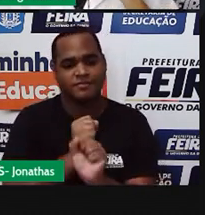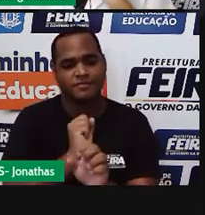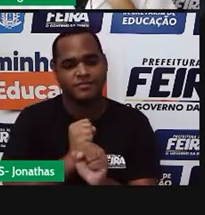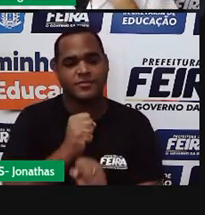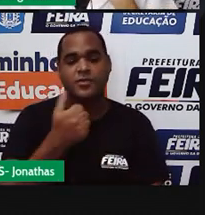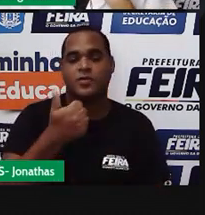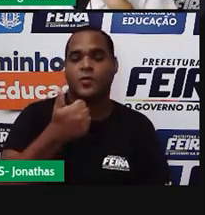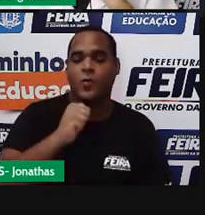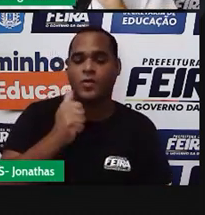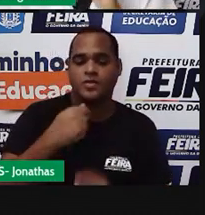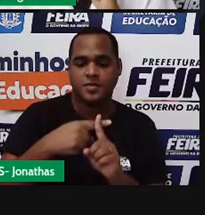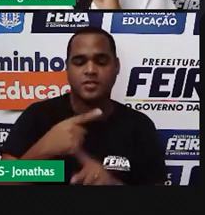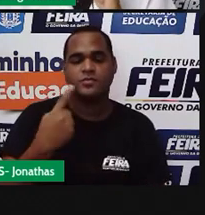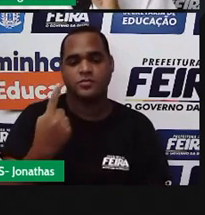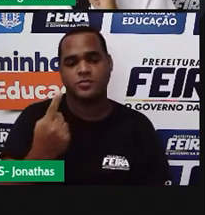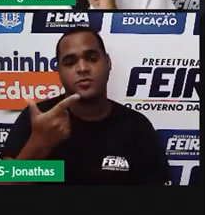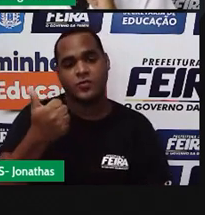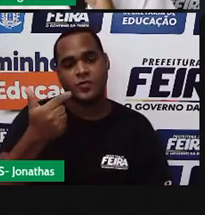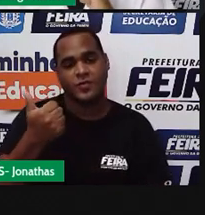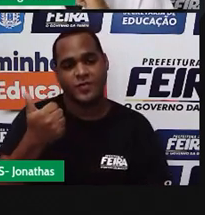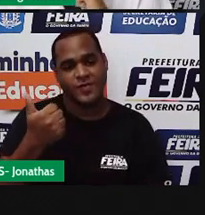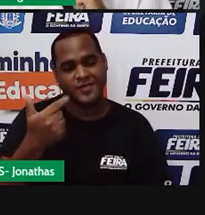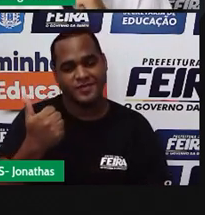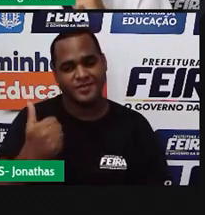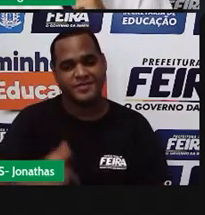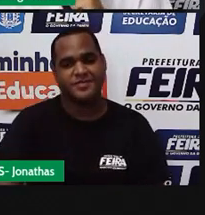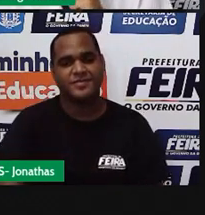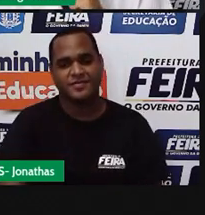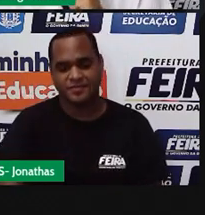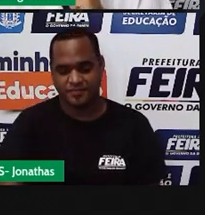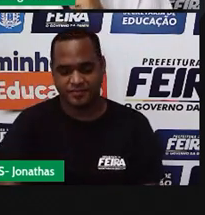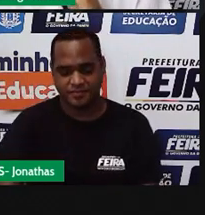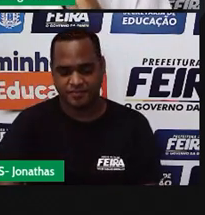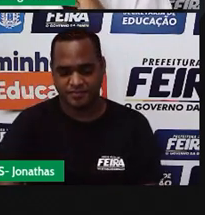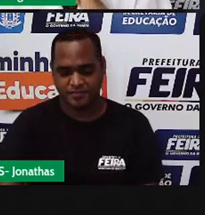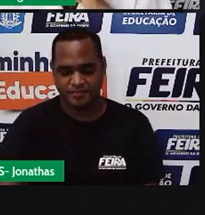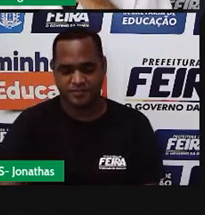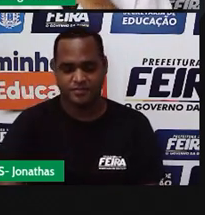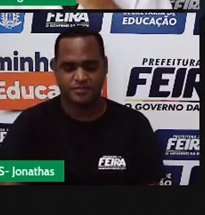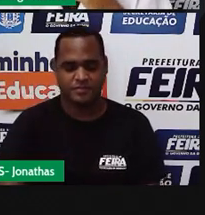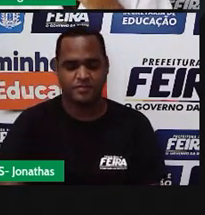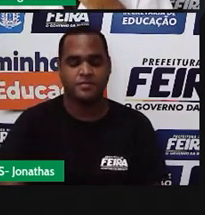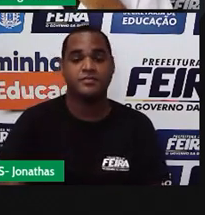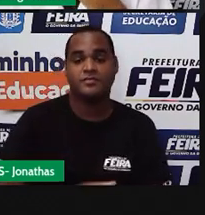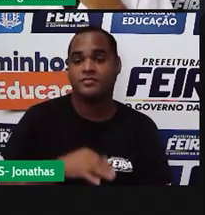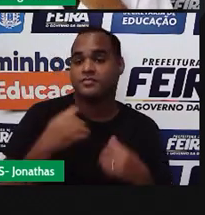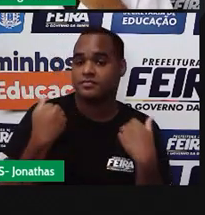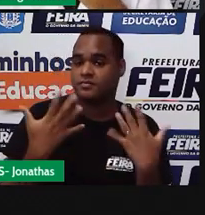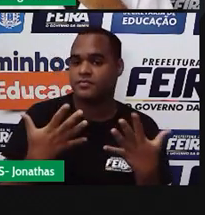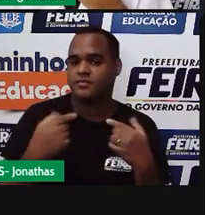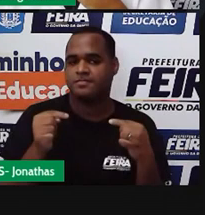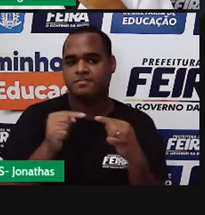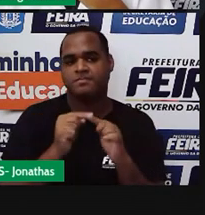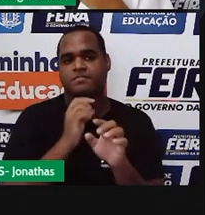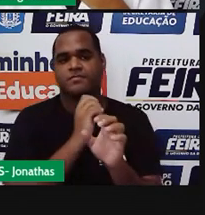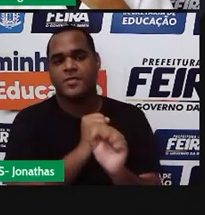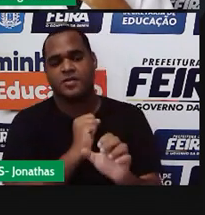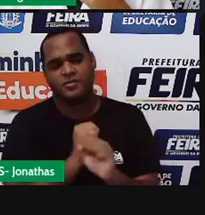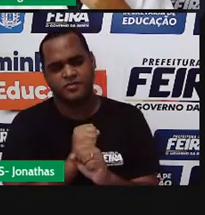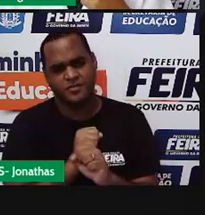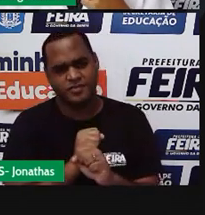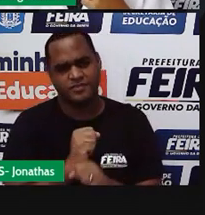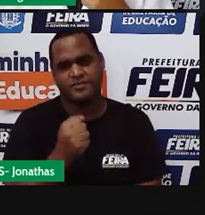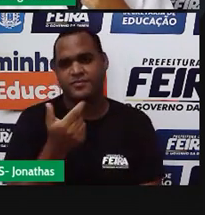11 mais um da doze certo então cabri cabem